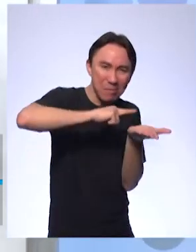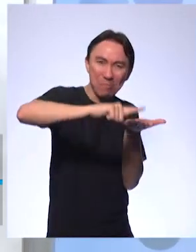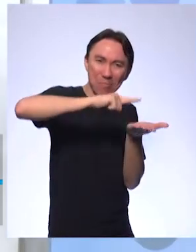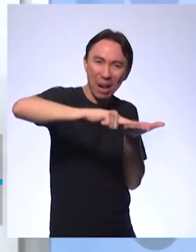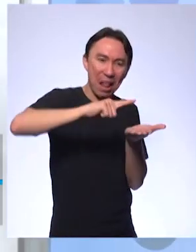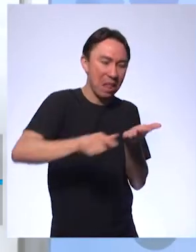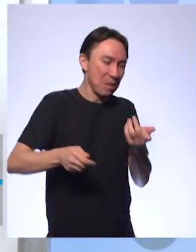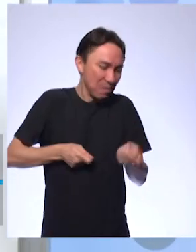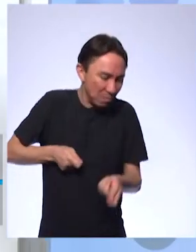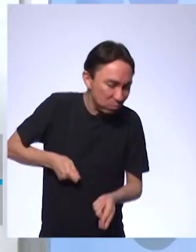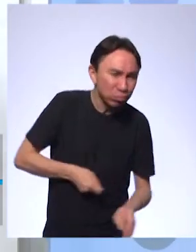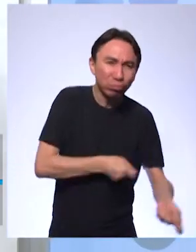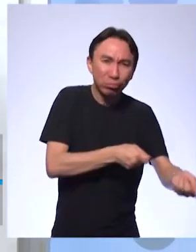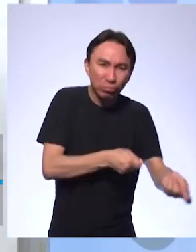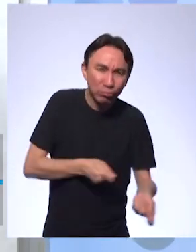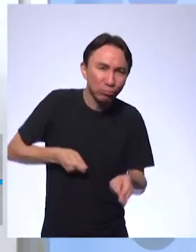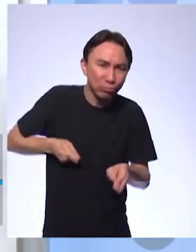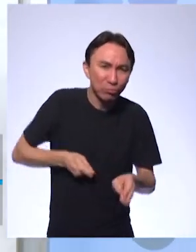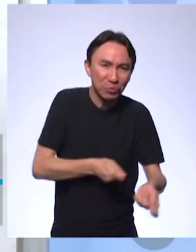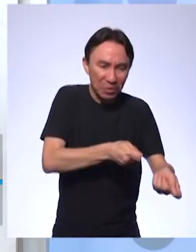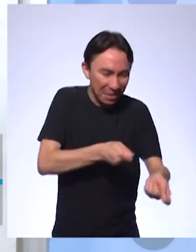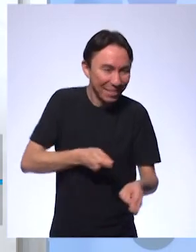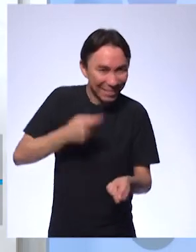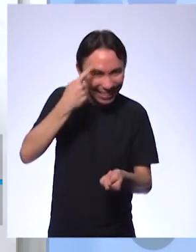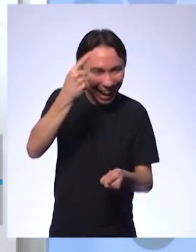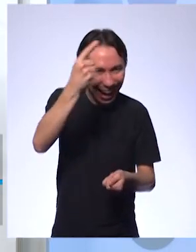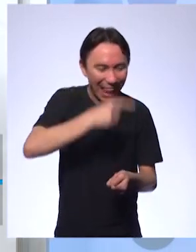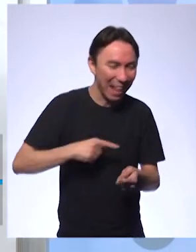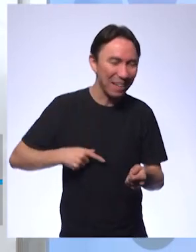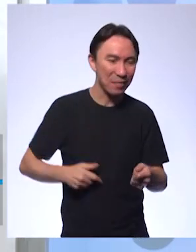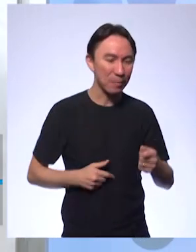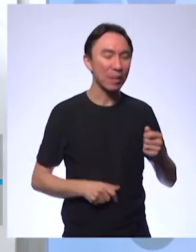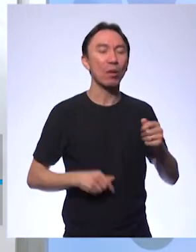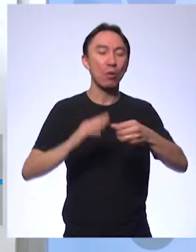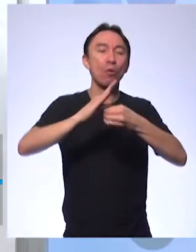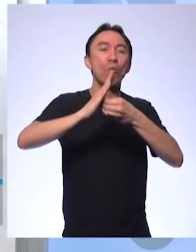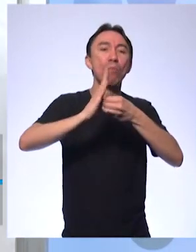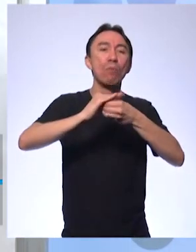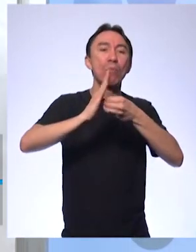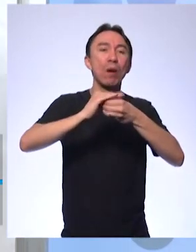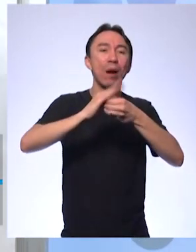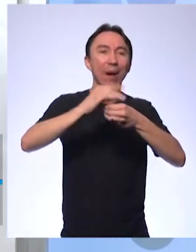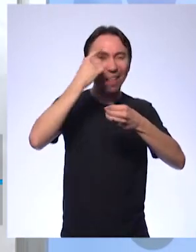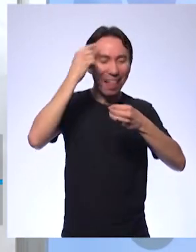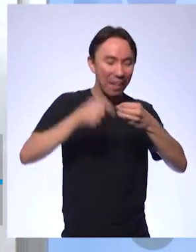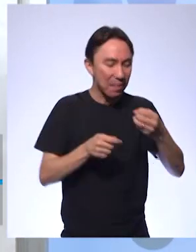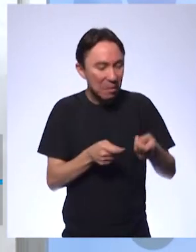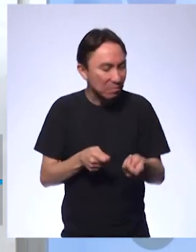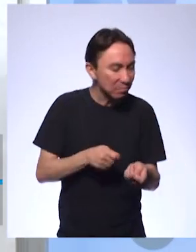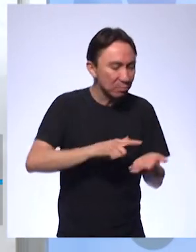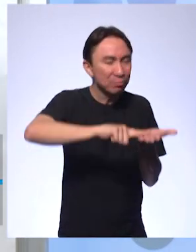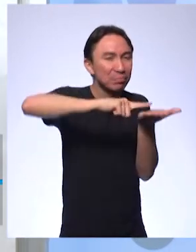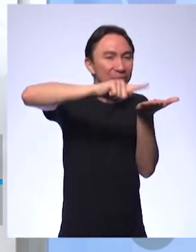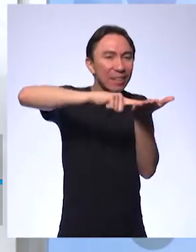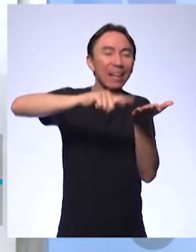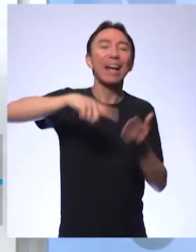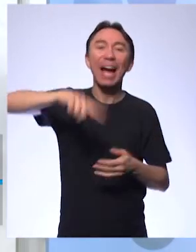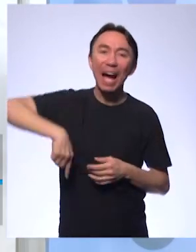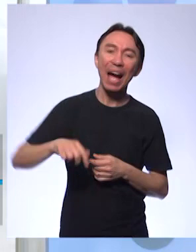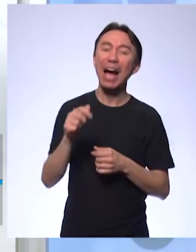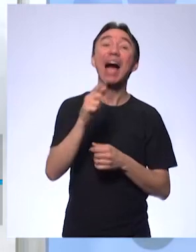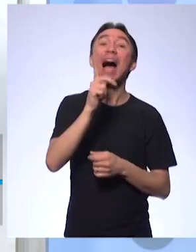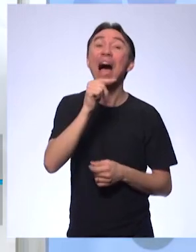limpar o chão, para desinfetar até o vaso sanitário e tal, que é a água sanitária, né? Essa água sanitária ela é